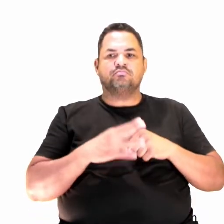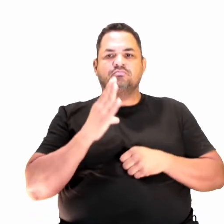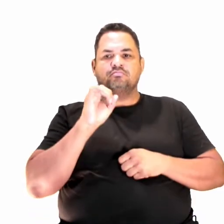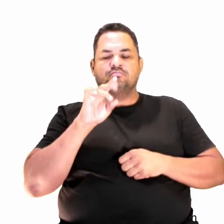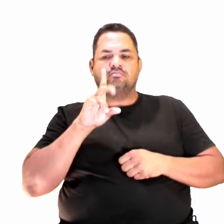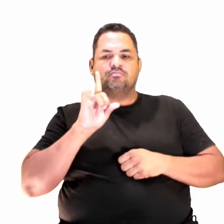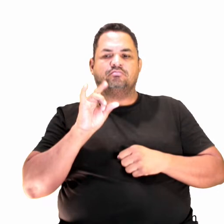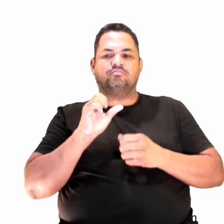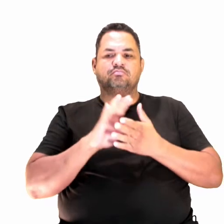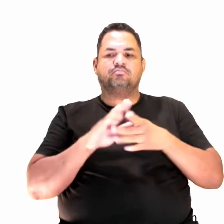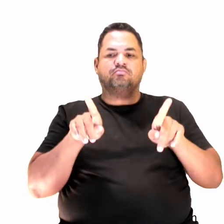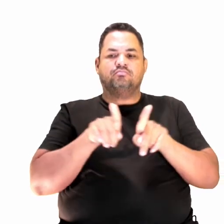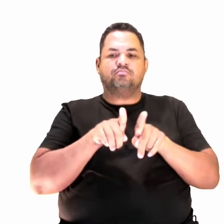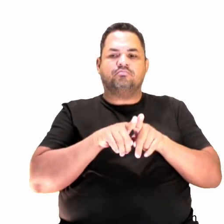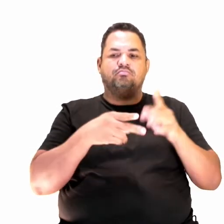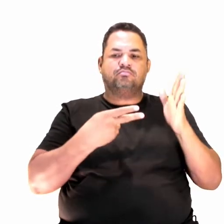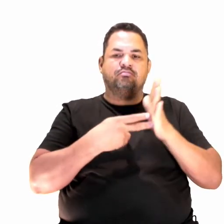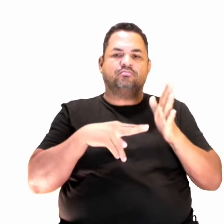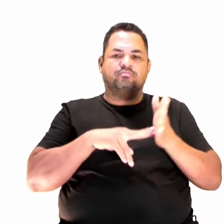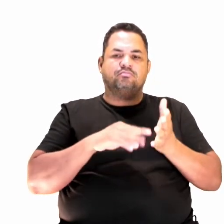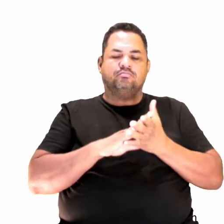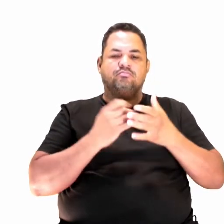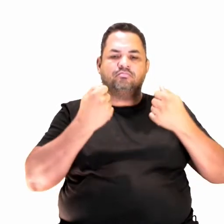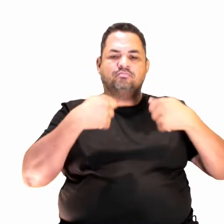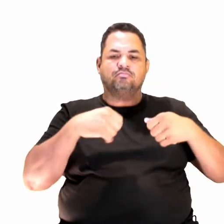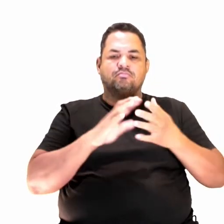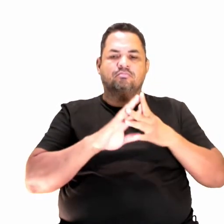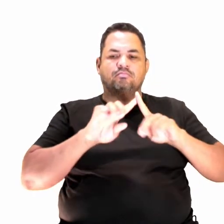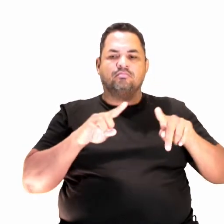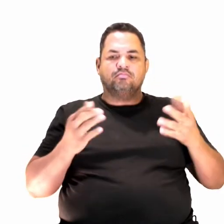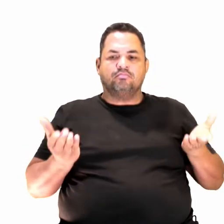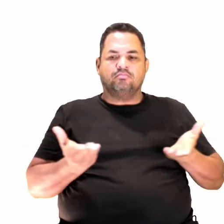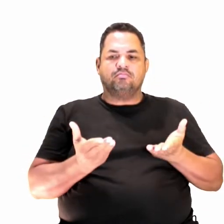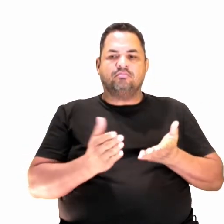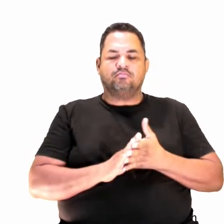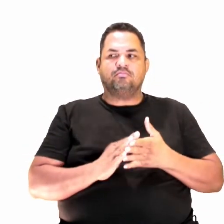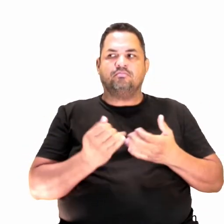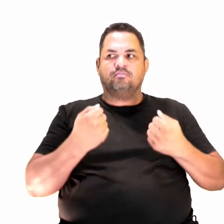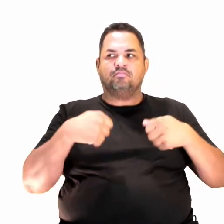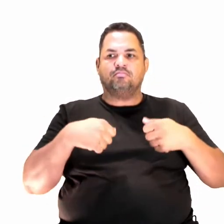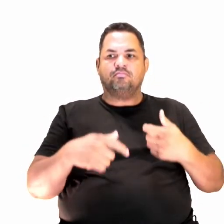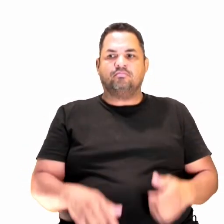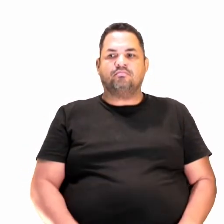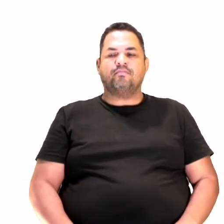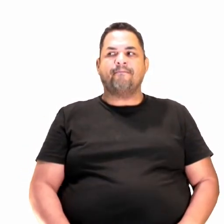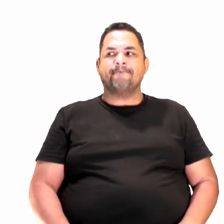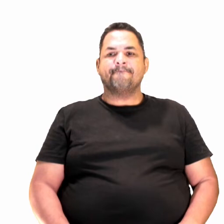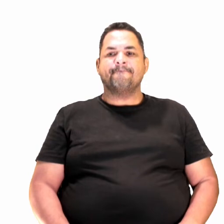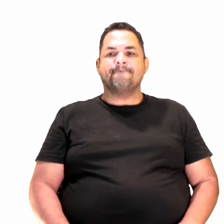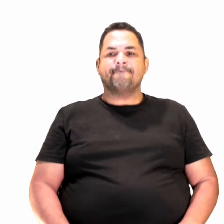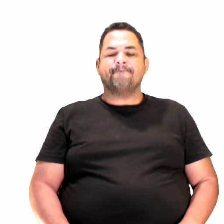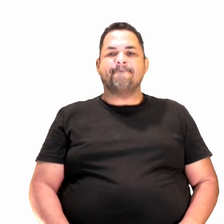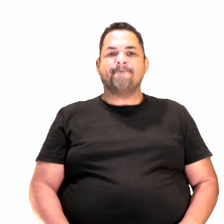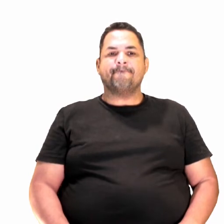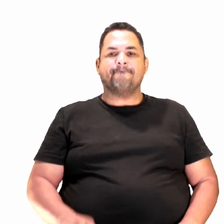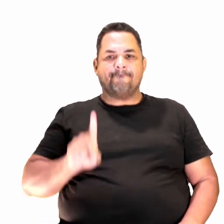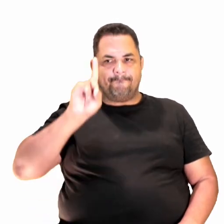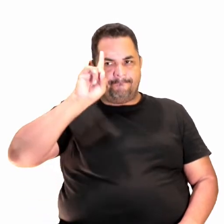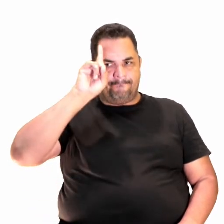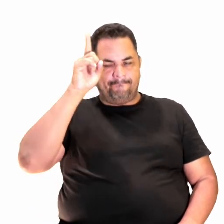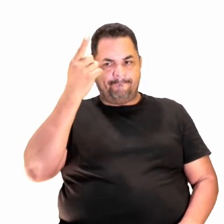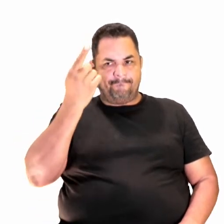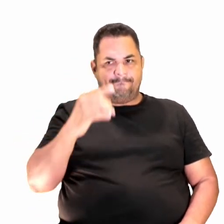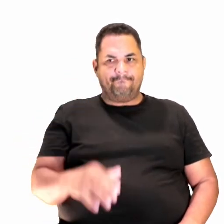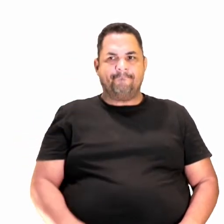could, ele também significa poderia, mas aqui neste caso, para possibilidade, seria ideal você